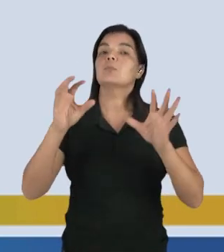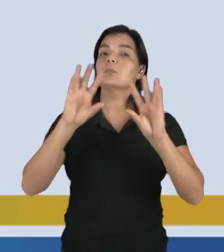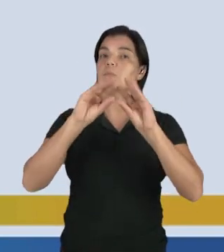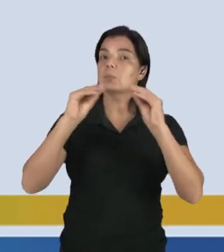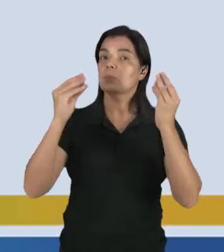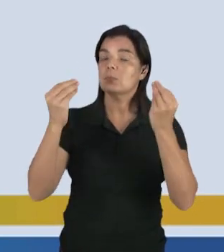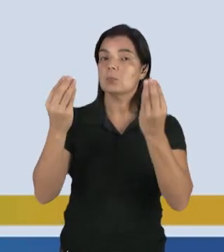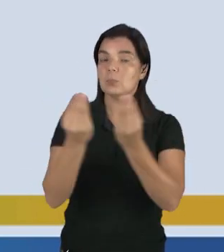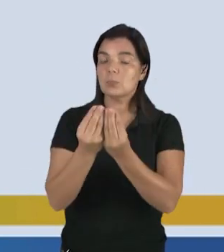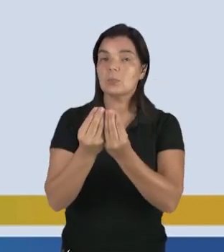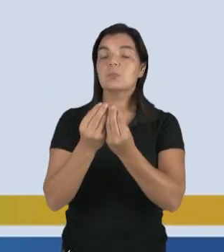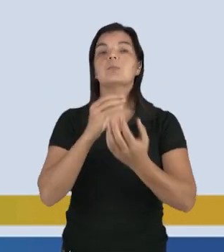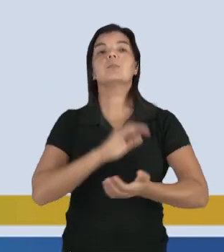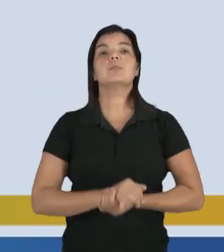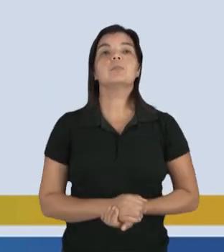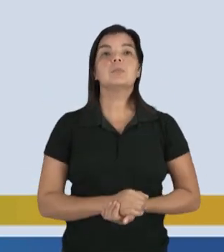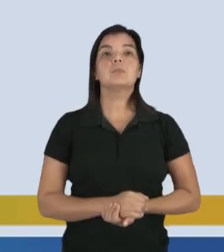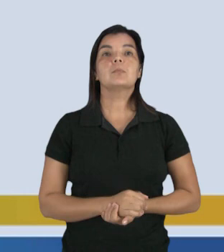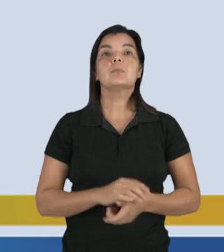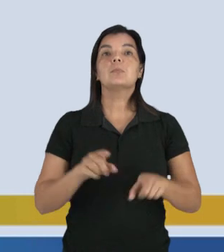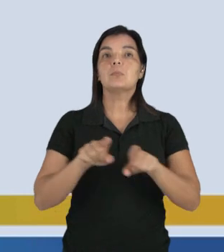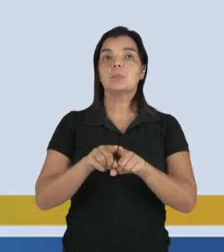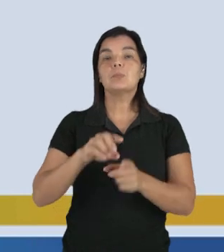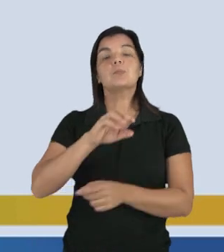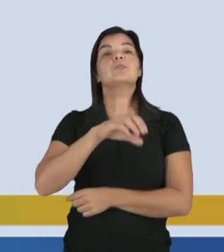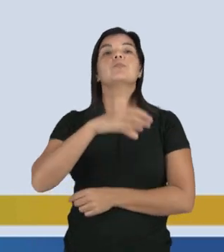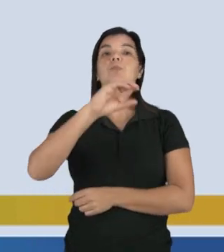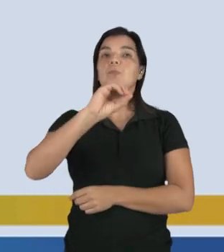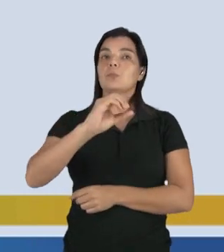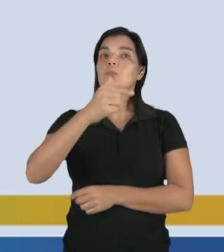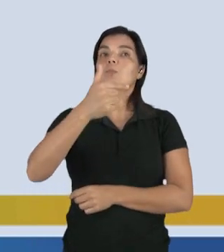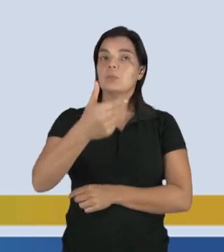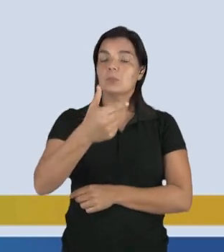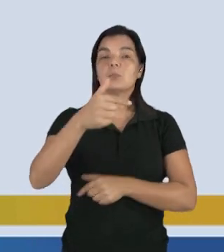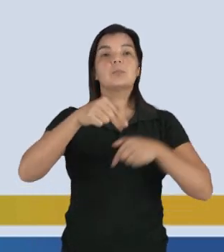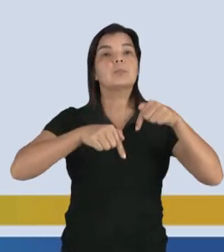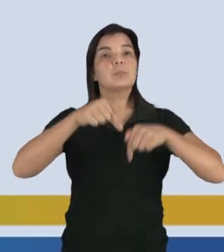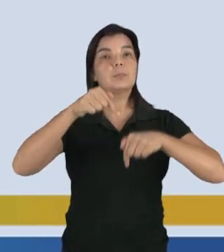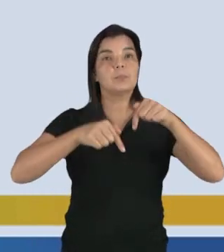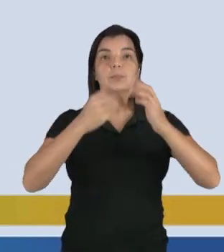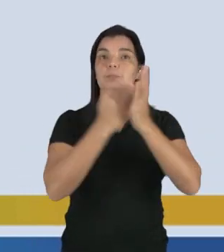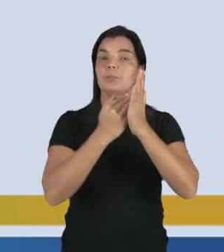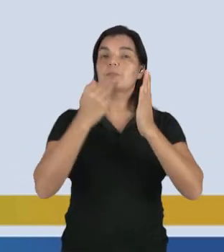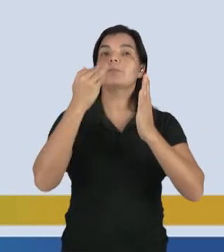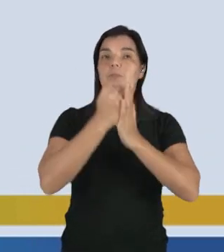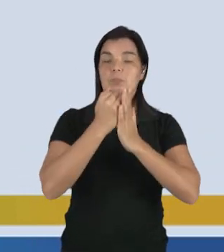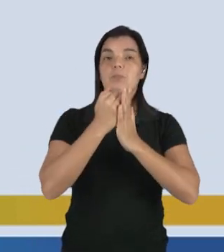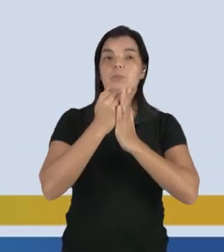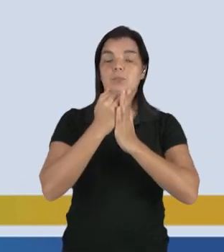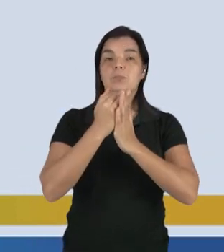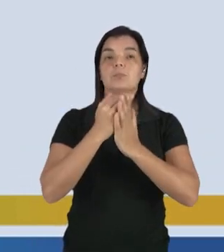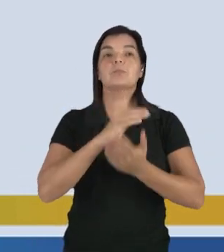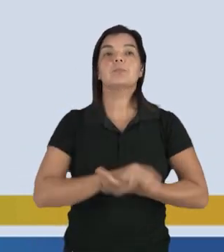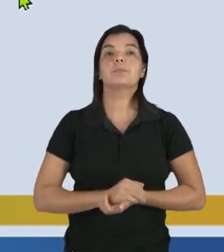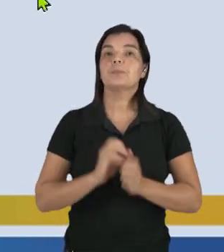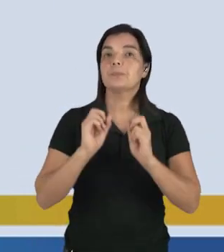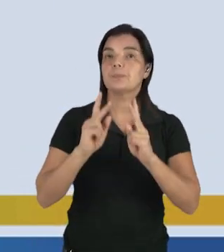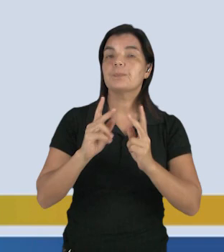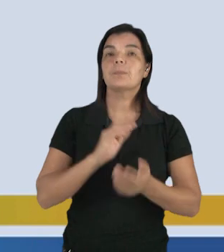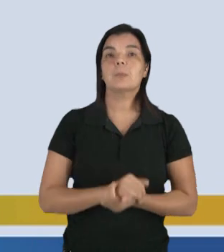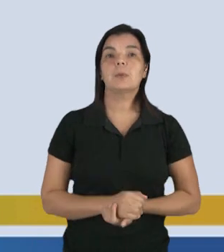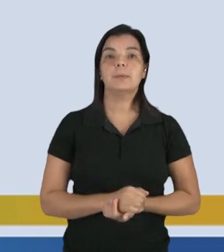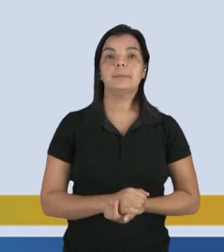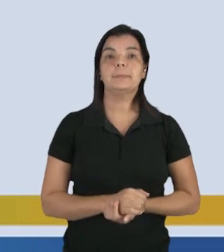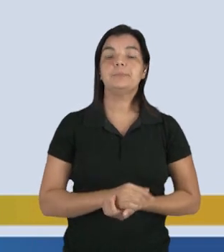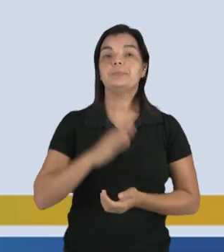substância classificada como óxido, o oxigênio precisa ser o elemento químico mais eletronegativo, ok?